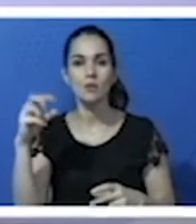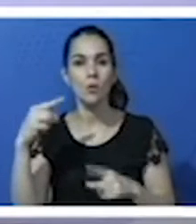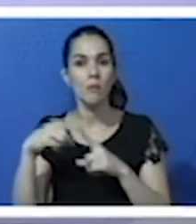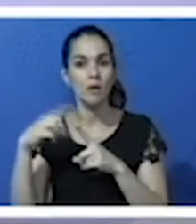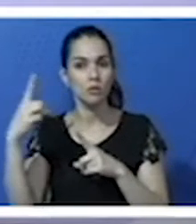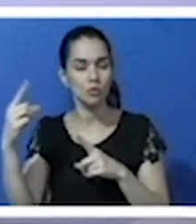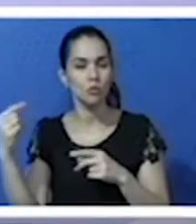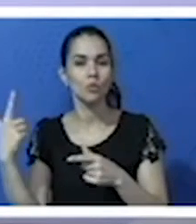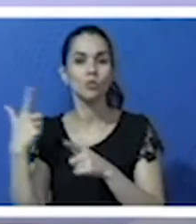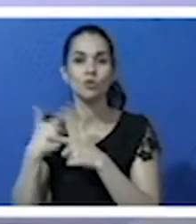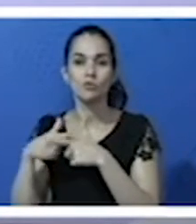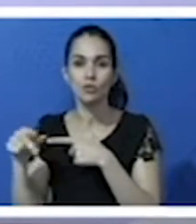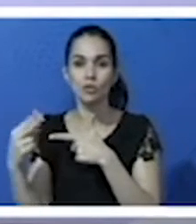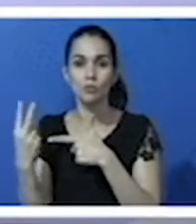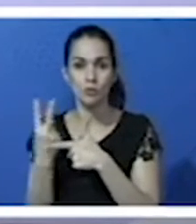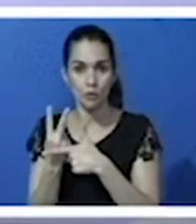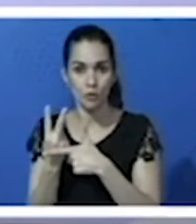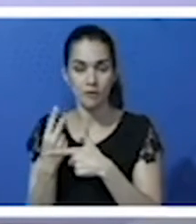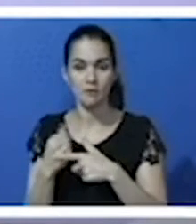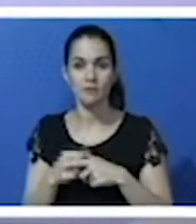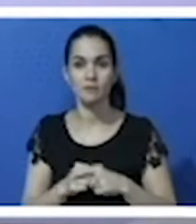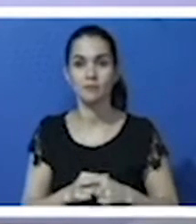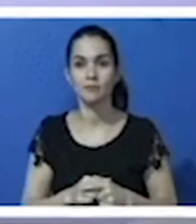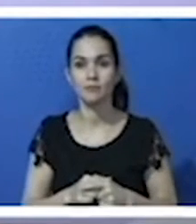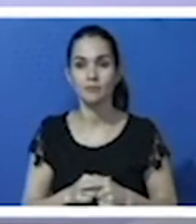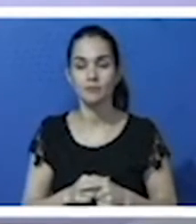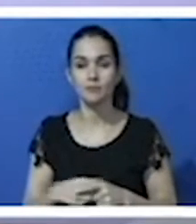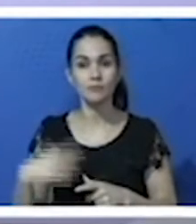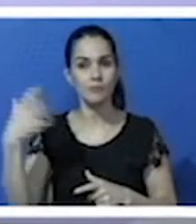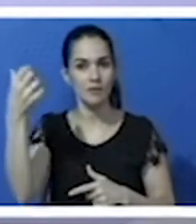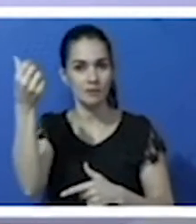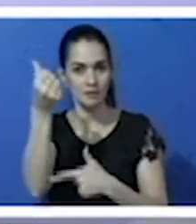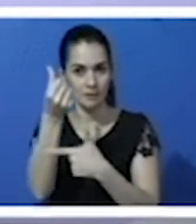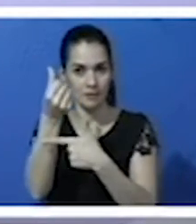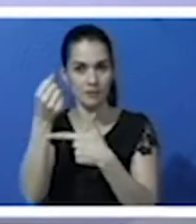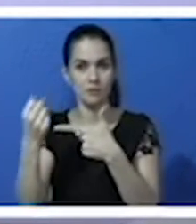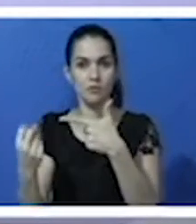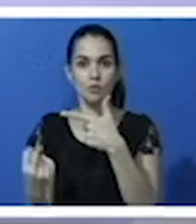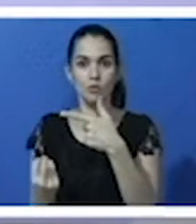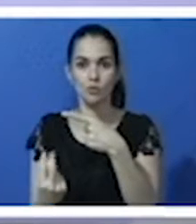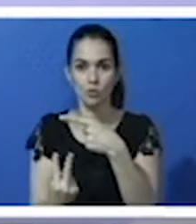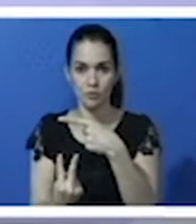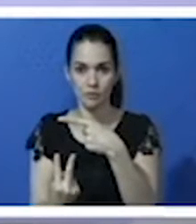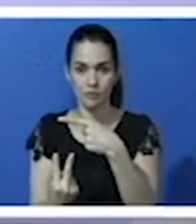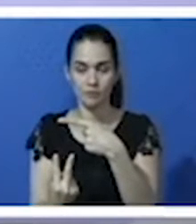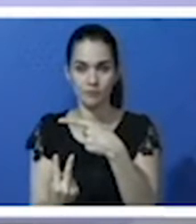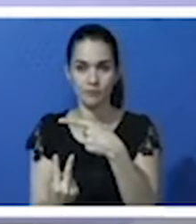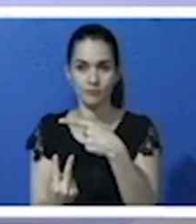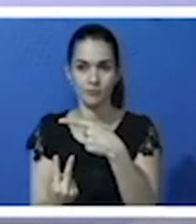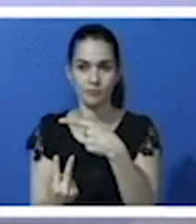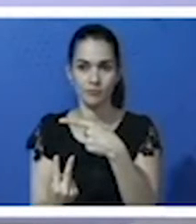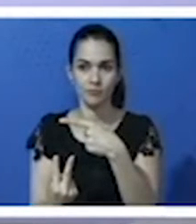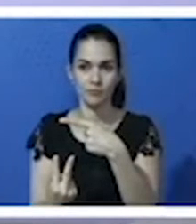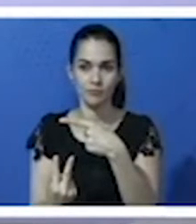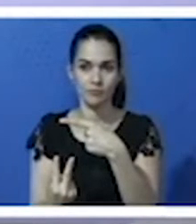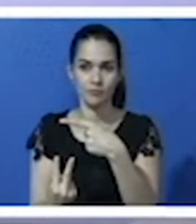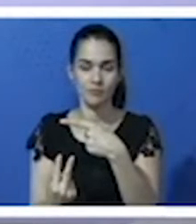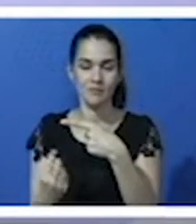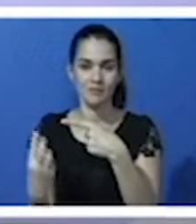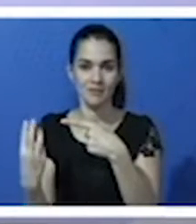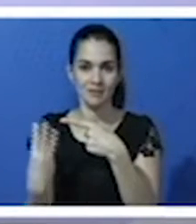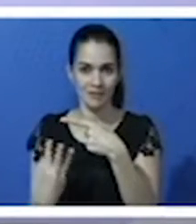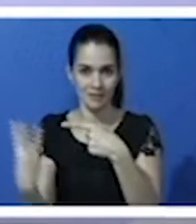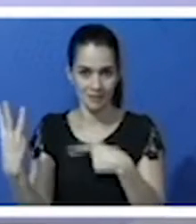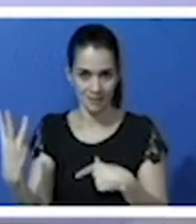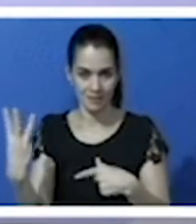1 e depois o menos 1. 5 mais 1, 6. 6 dividido por 2